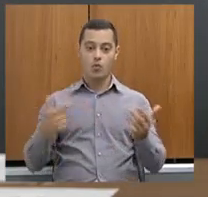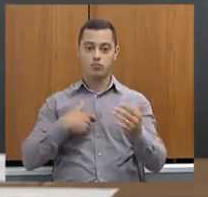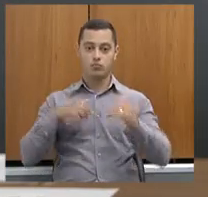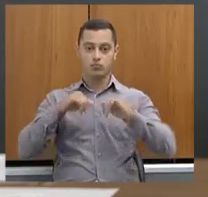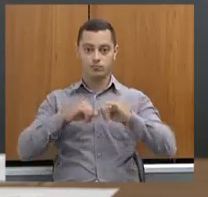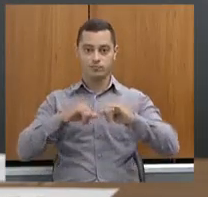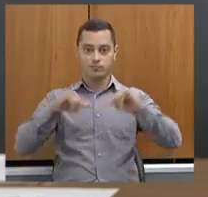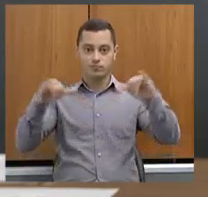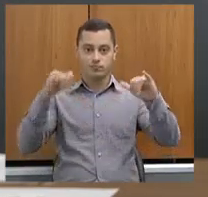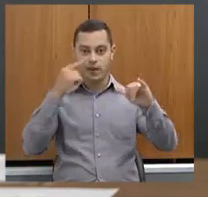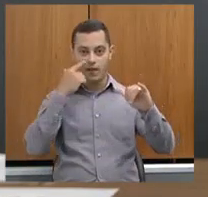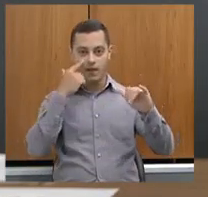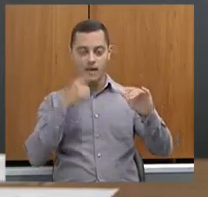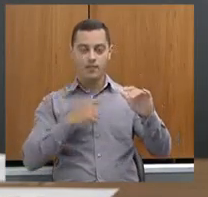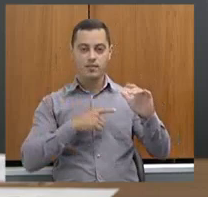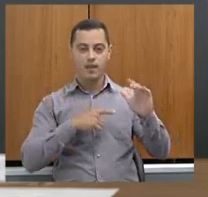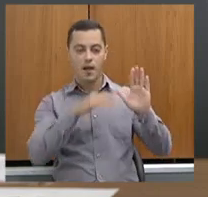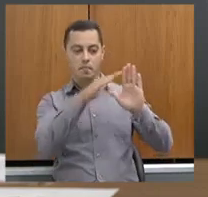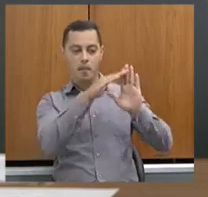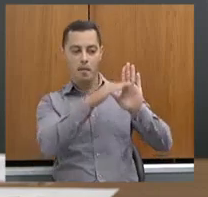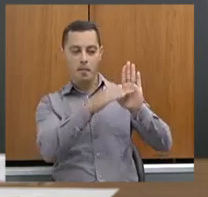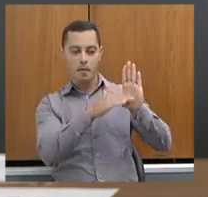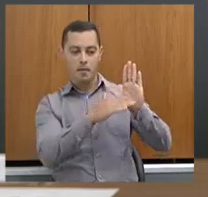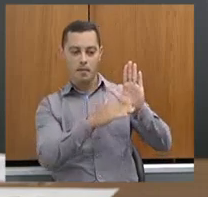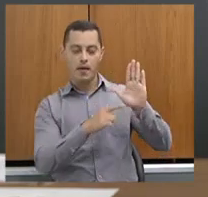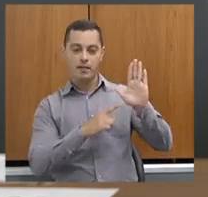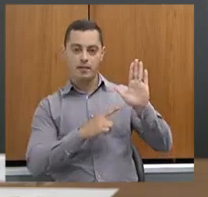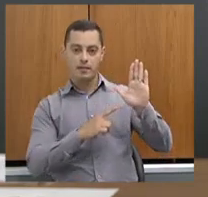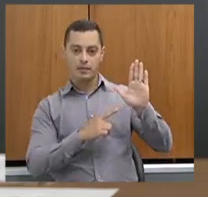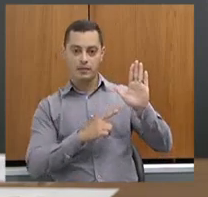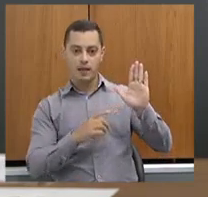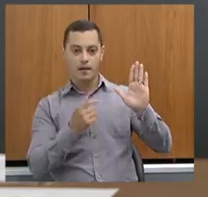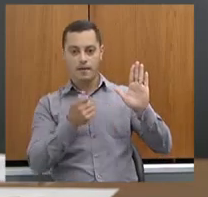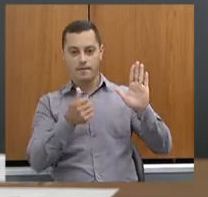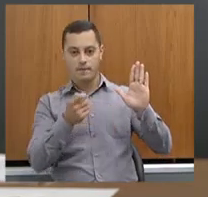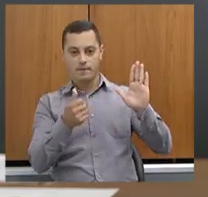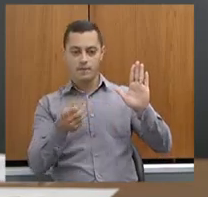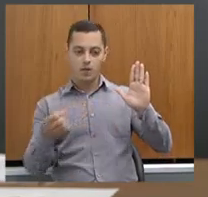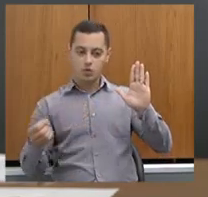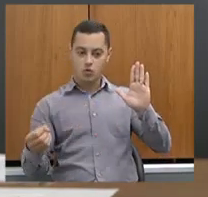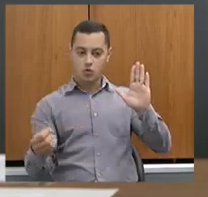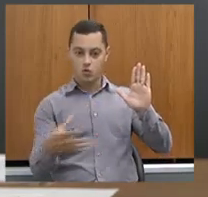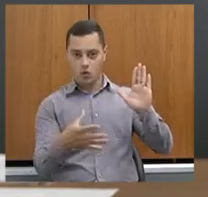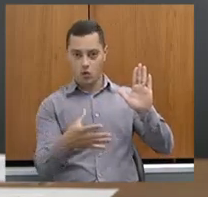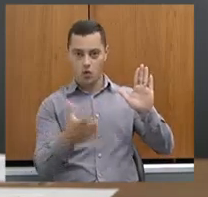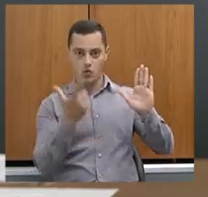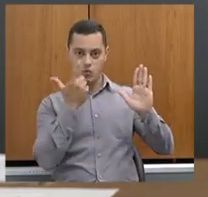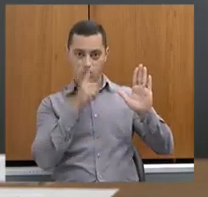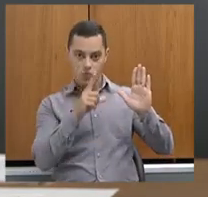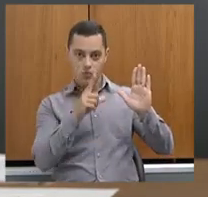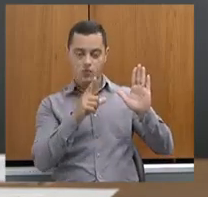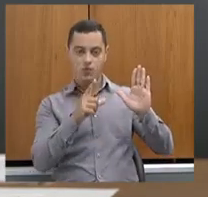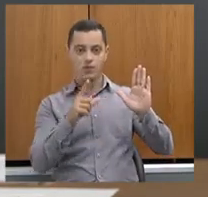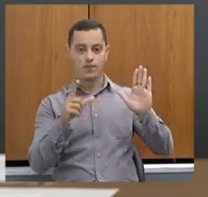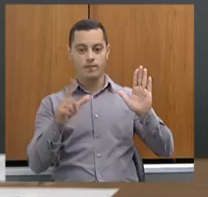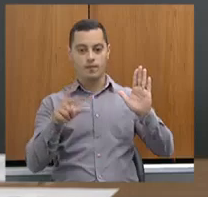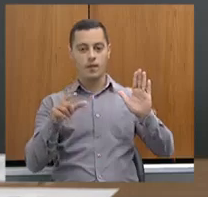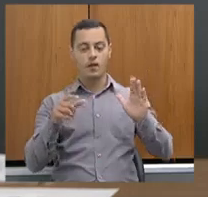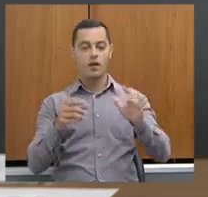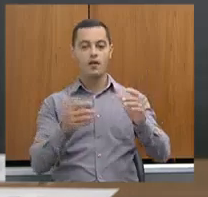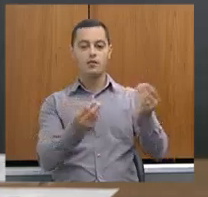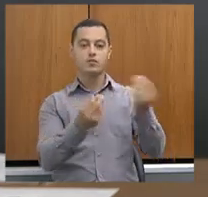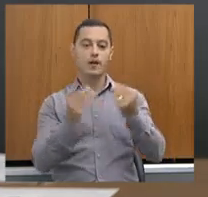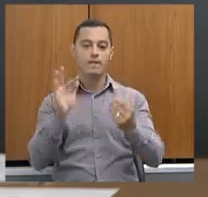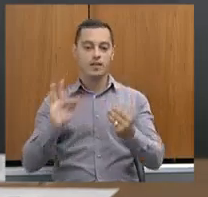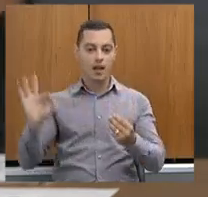número de viaturas que estão em andamento de aquisição com origens de bancada Federal com origens